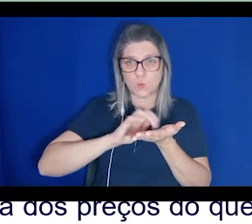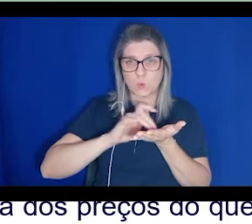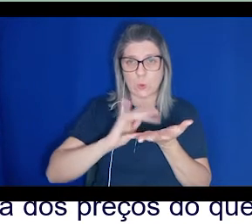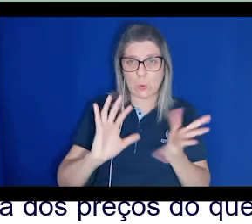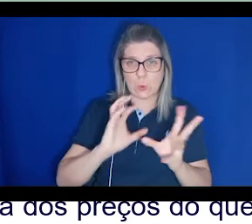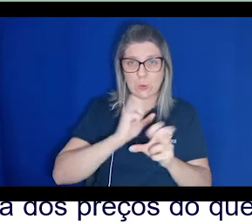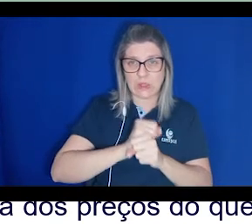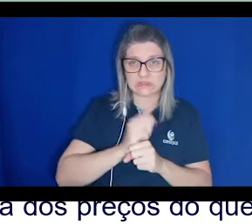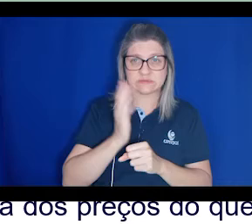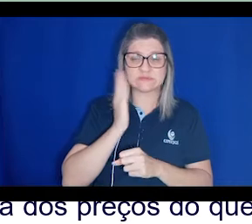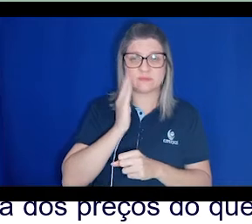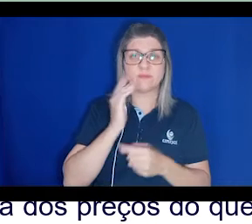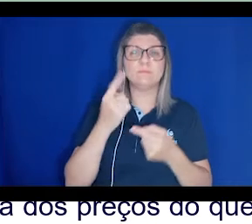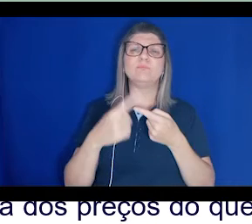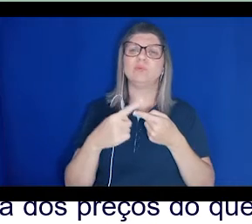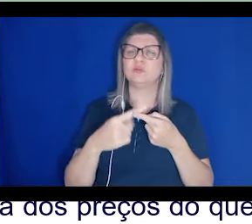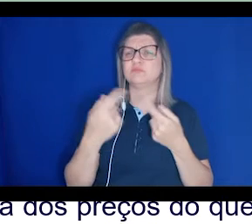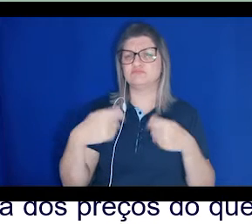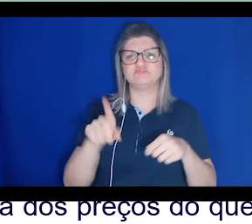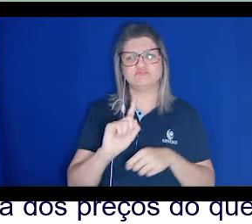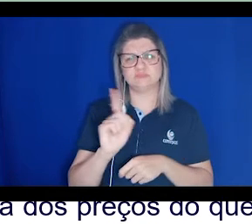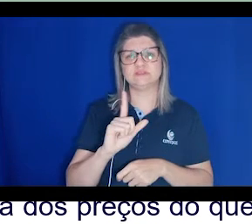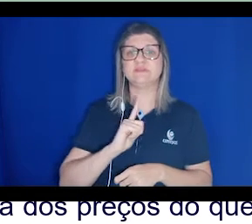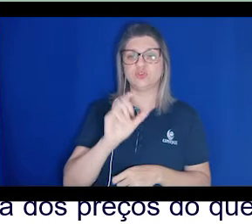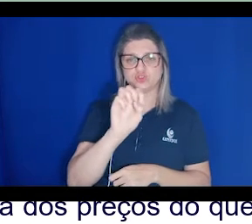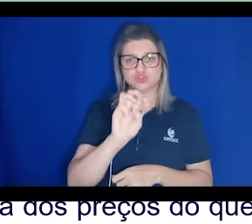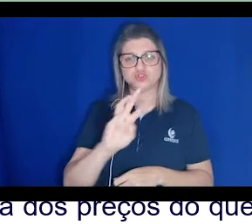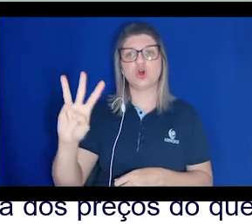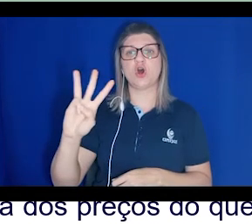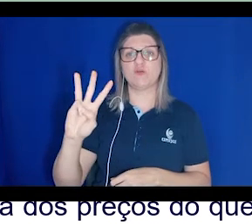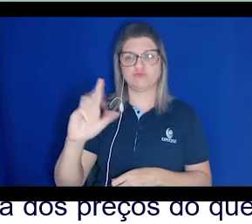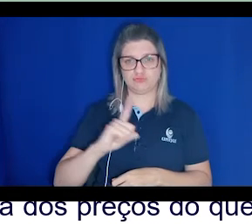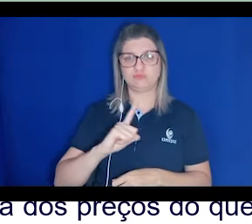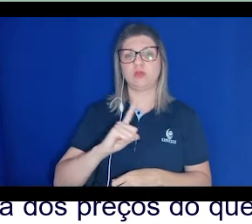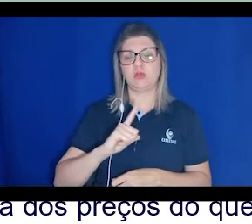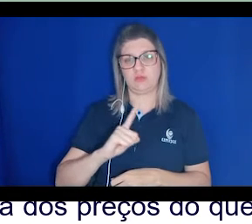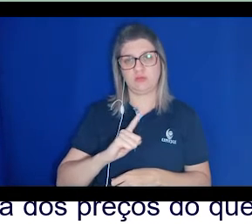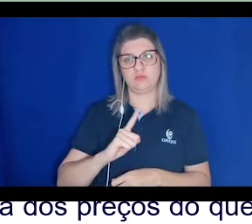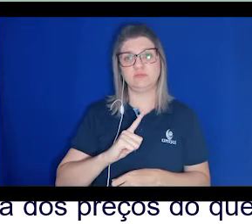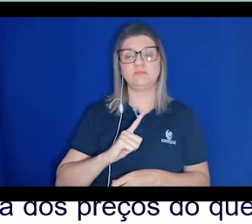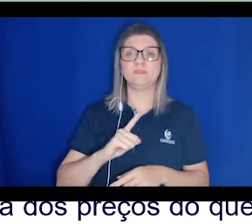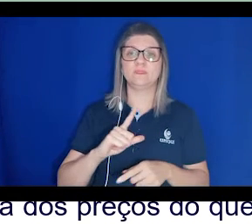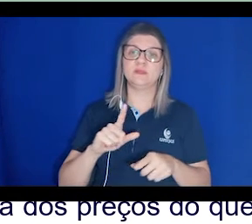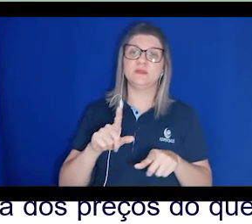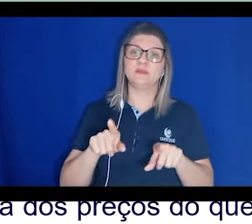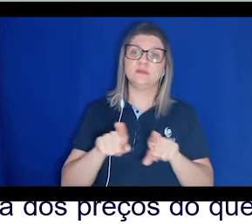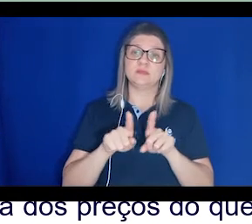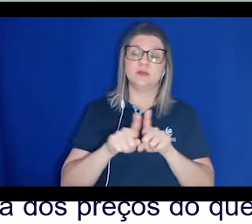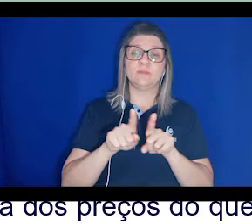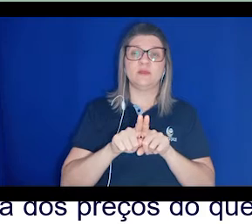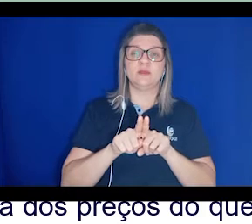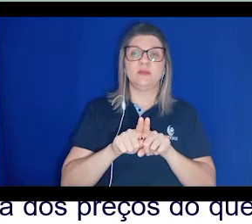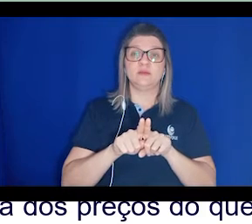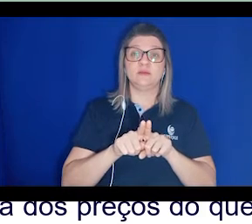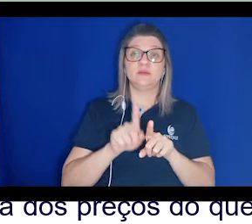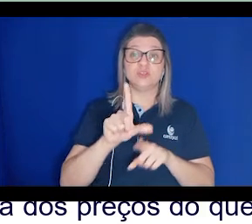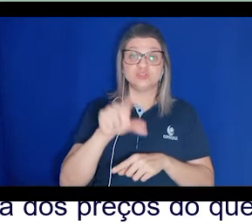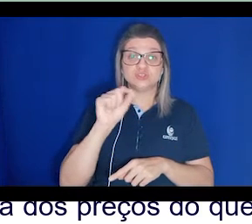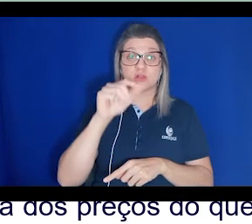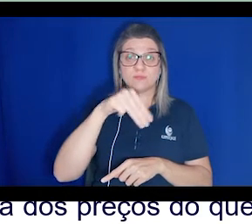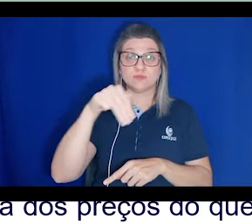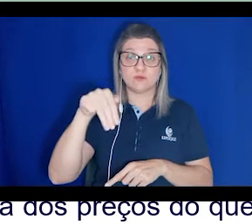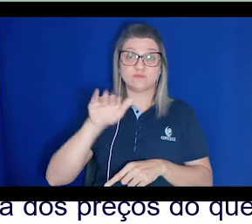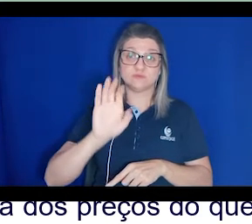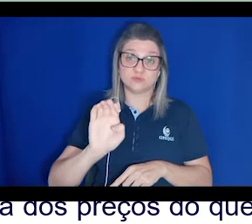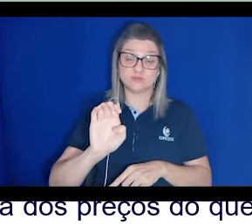porque todos os softwares, e quando nós formos usar na B3, lá nós teremos a opção de marcar média móvel exponencial, que é o que